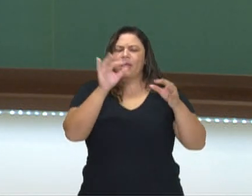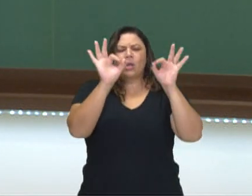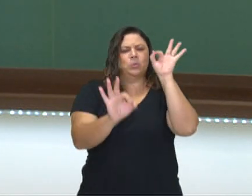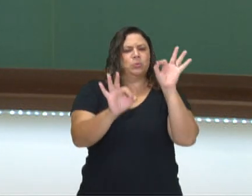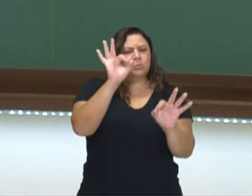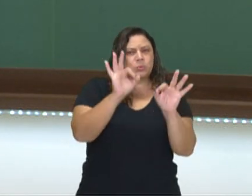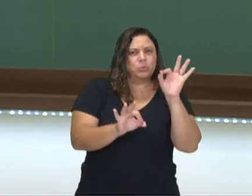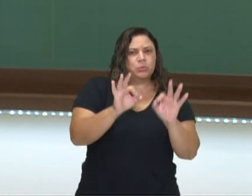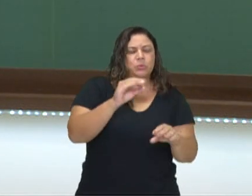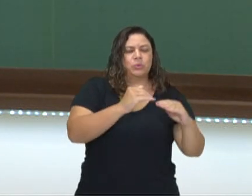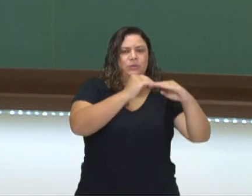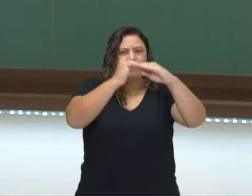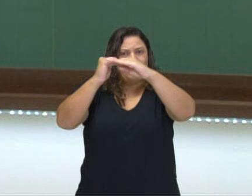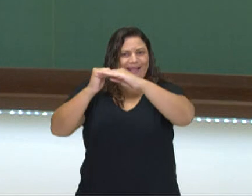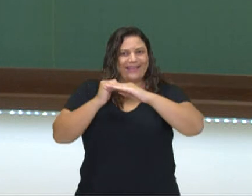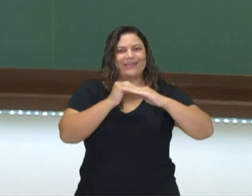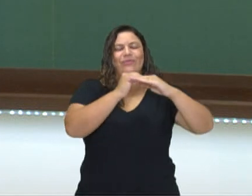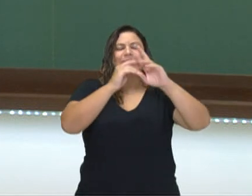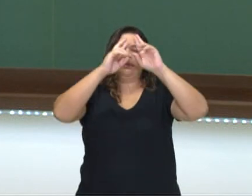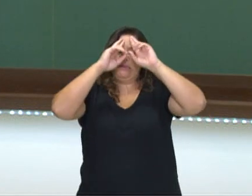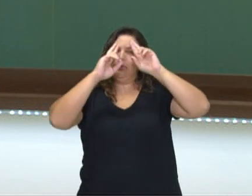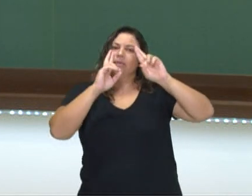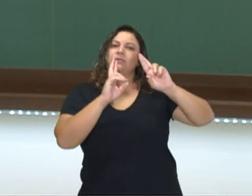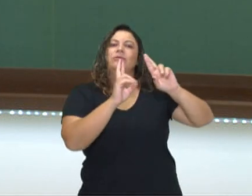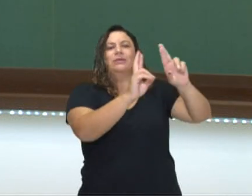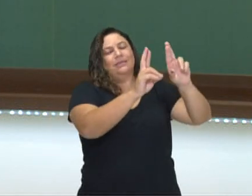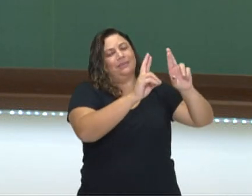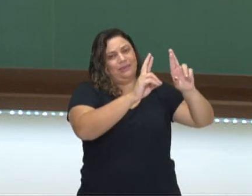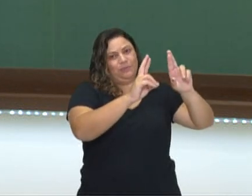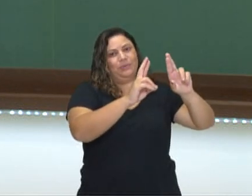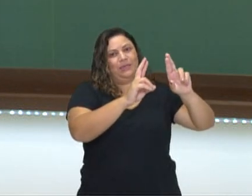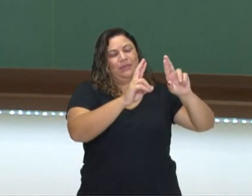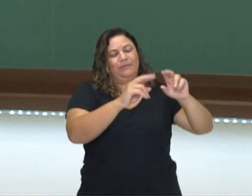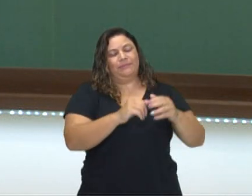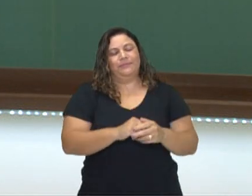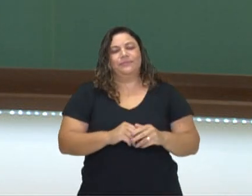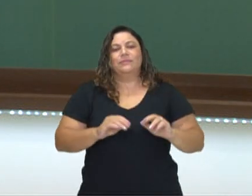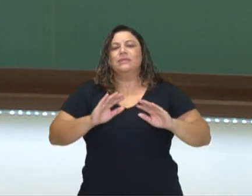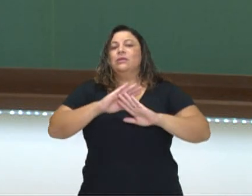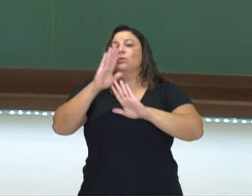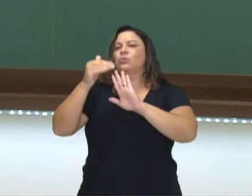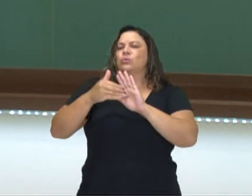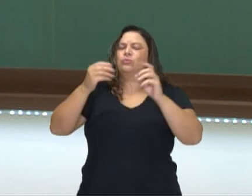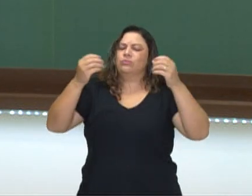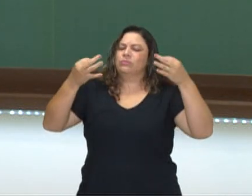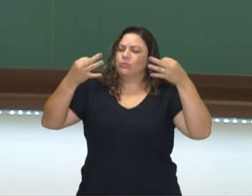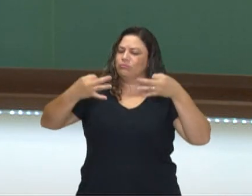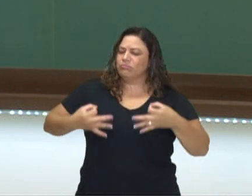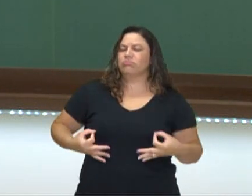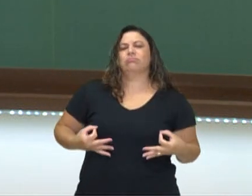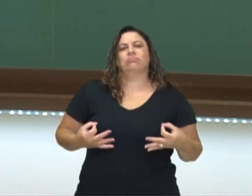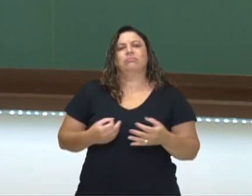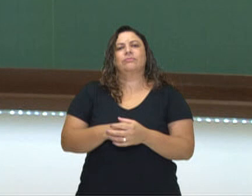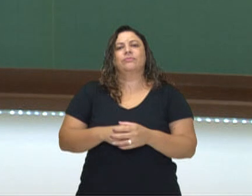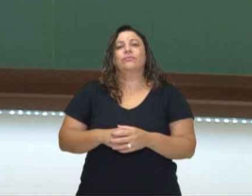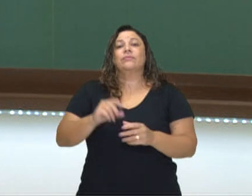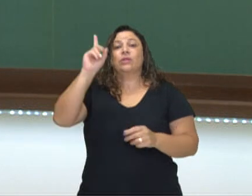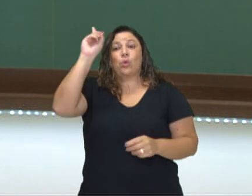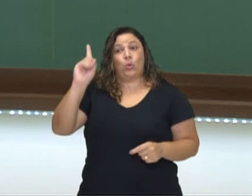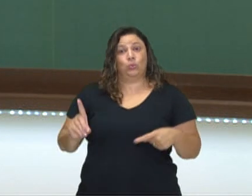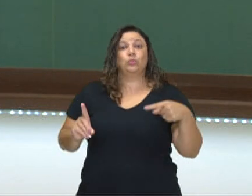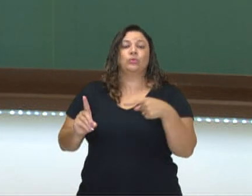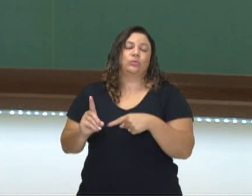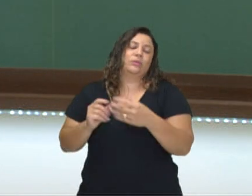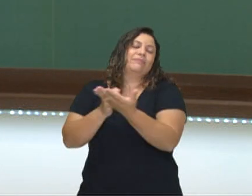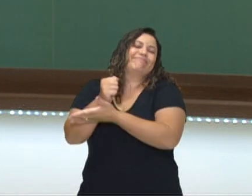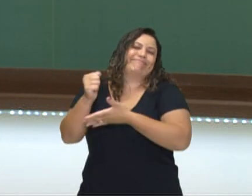justiça, a igualdade, o respeito à nossa dignidade enquanto seres humanos, direitos básicos que